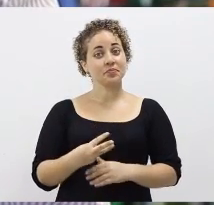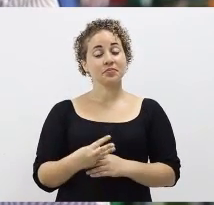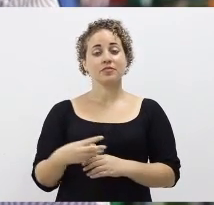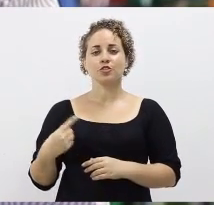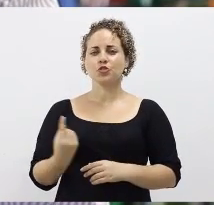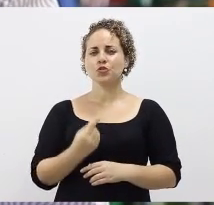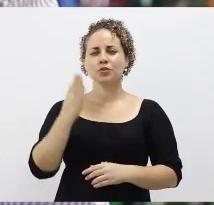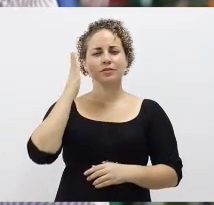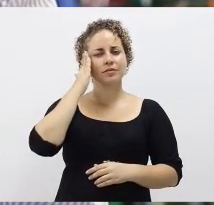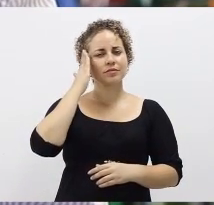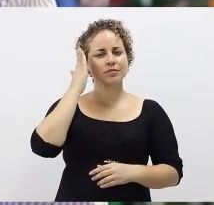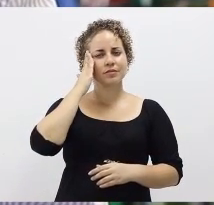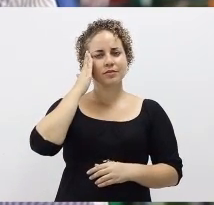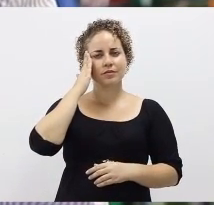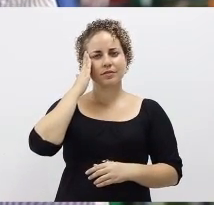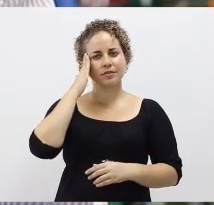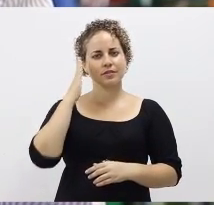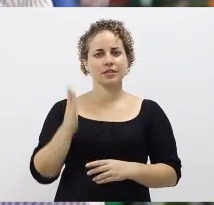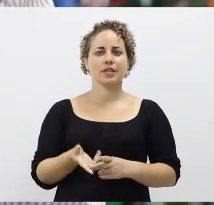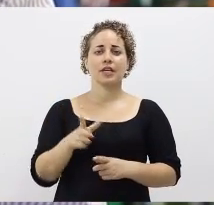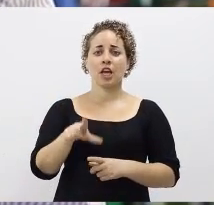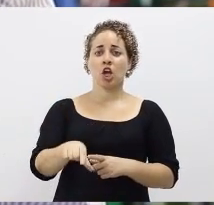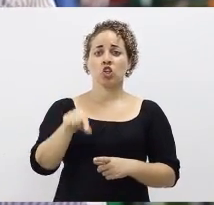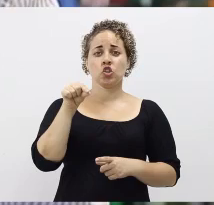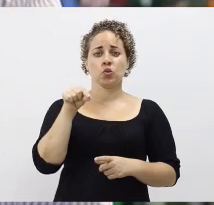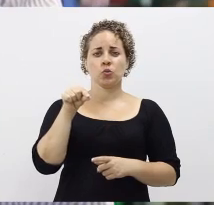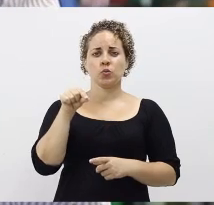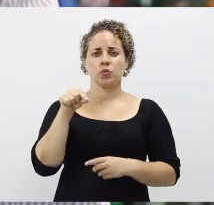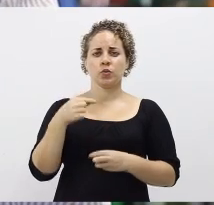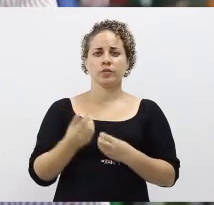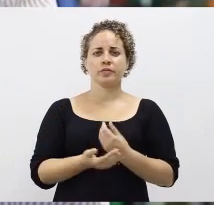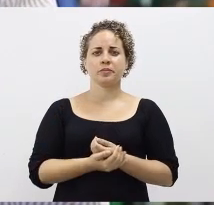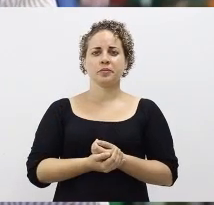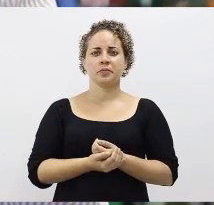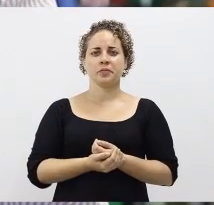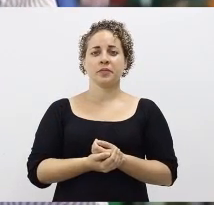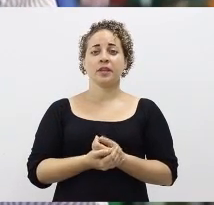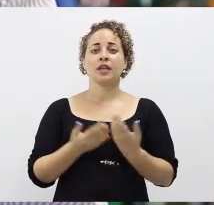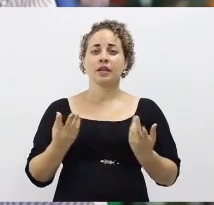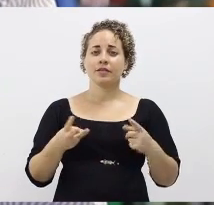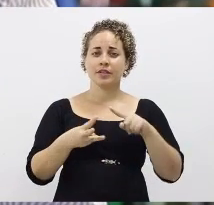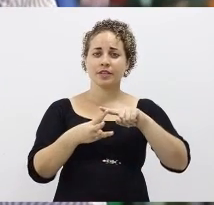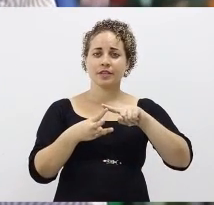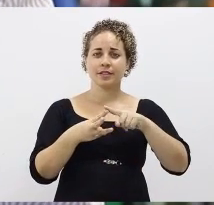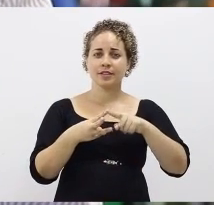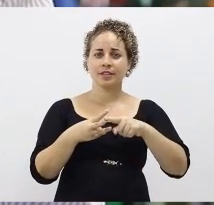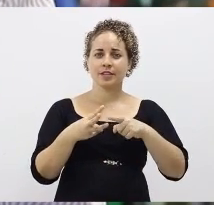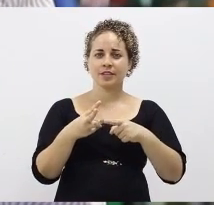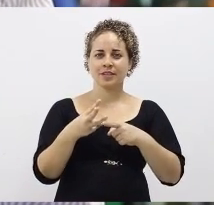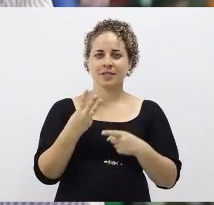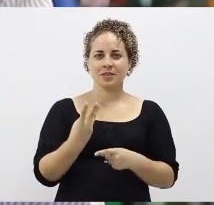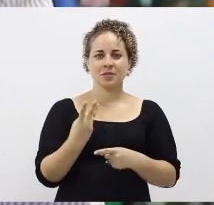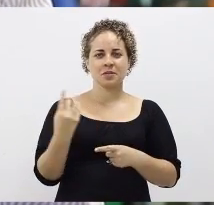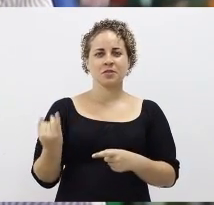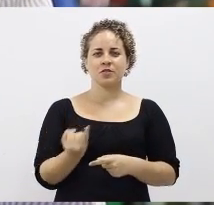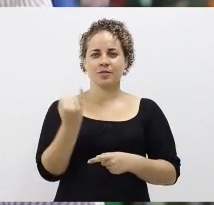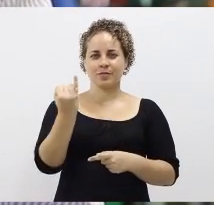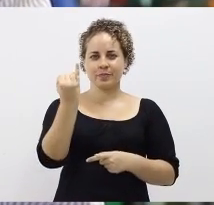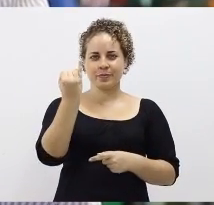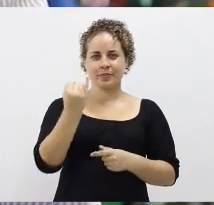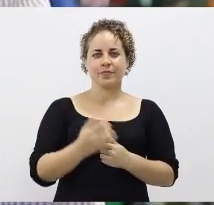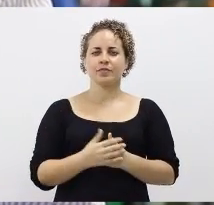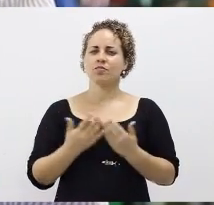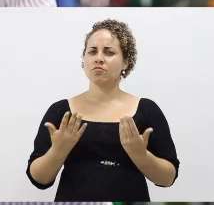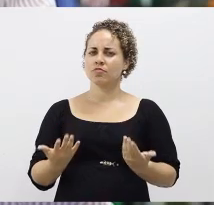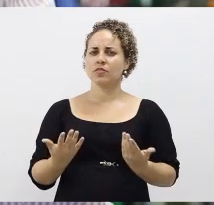nós veremos a compreensão da tomada de decisões. E ela está estruturada em 3 aspectos principais. Quais